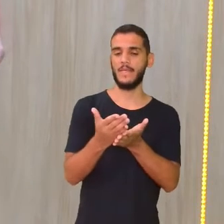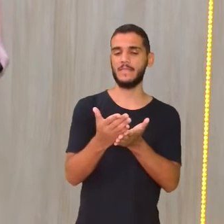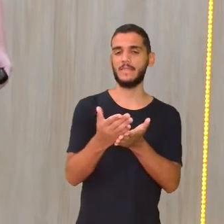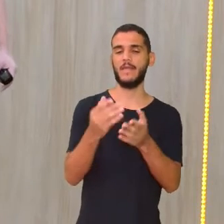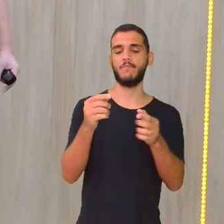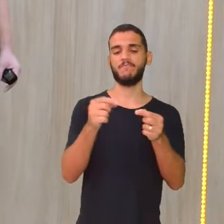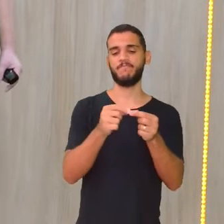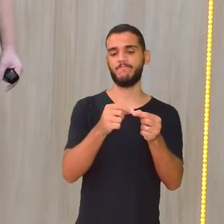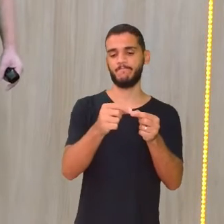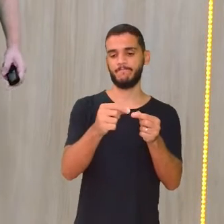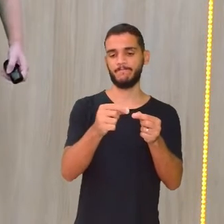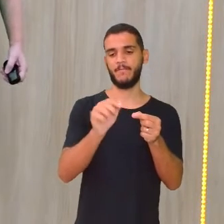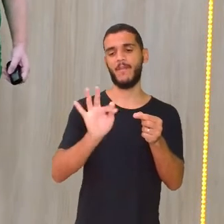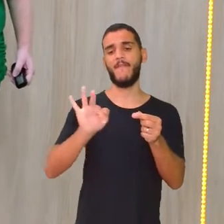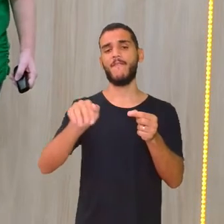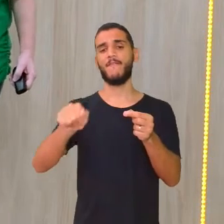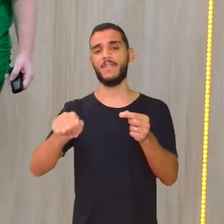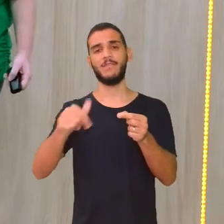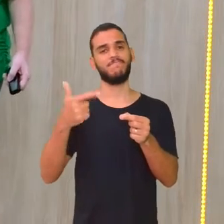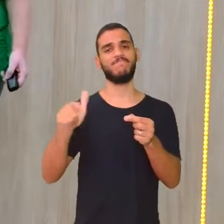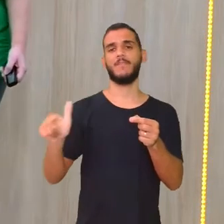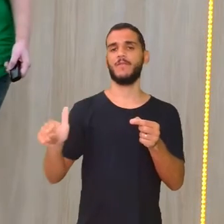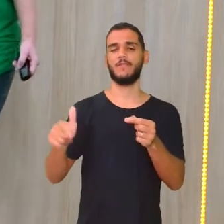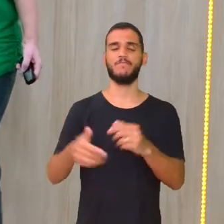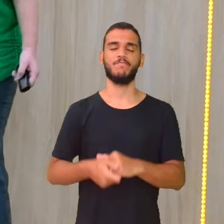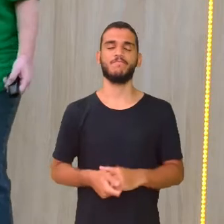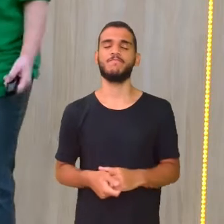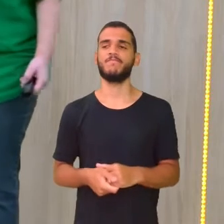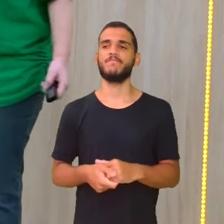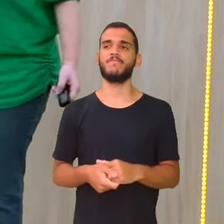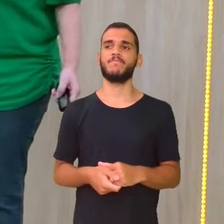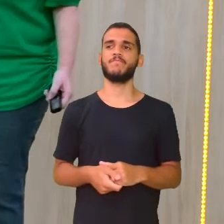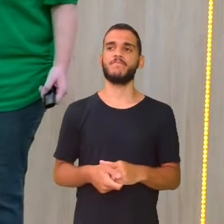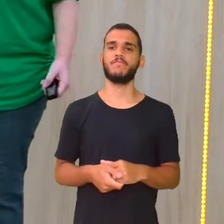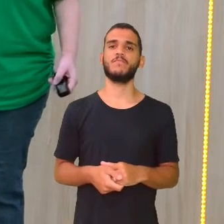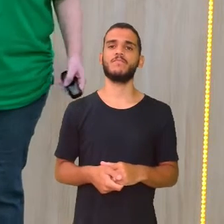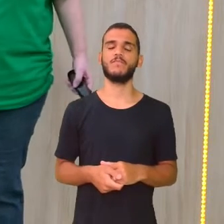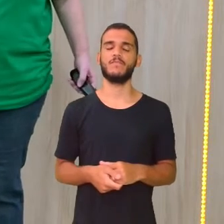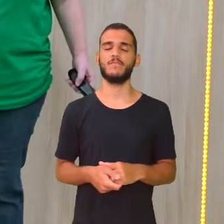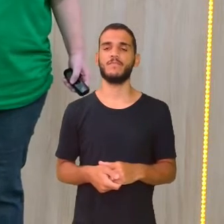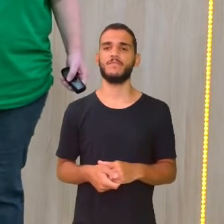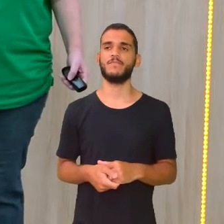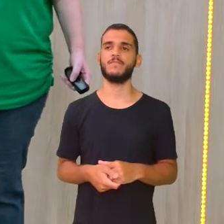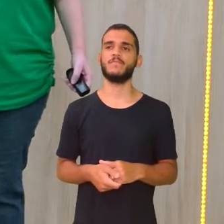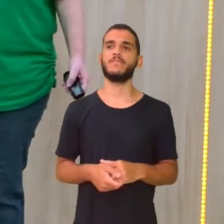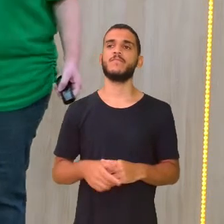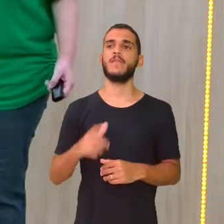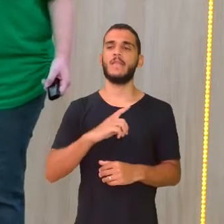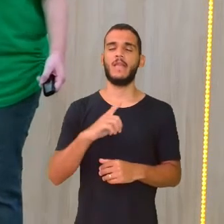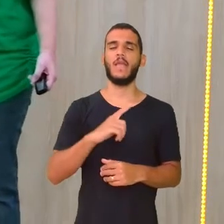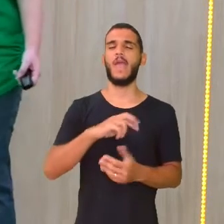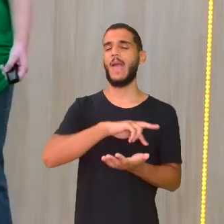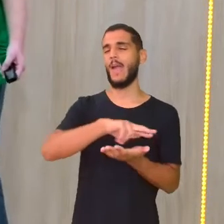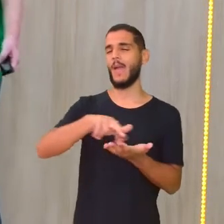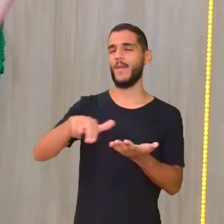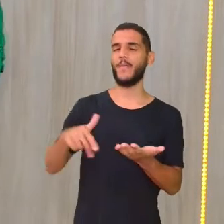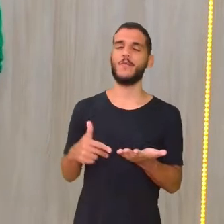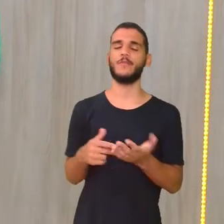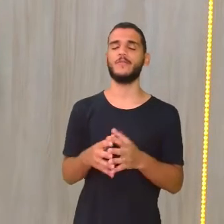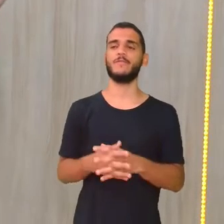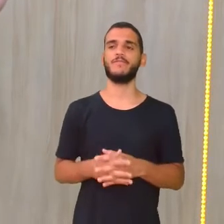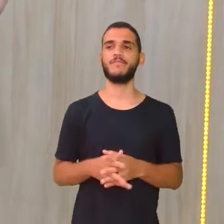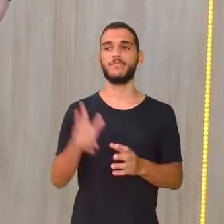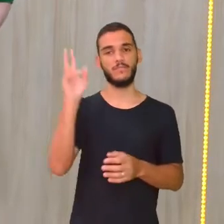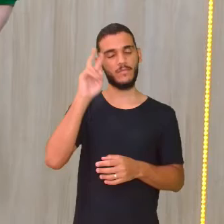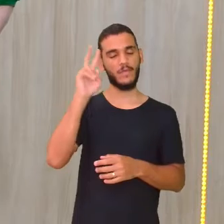tem fim para o outro lado. A gente já falou sobre isso aqui. Bom, aqui eu trouxe os nomes de alguns polígonos. Lembrando que,